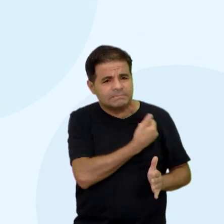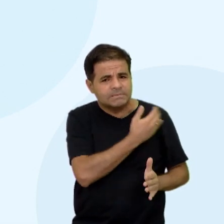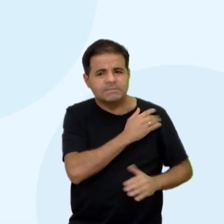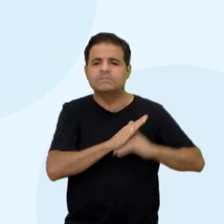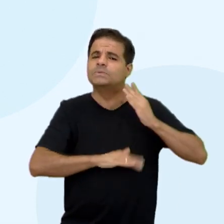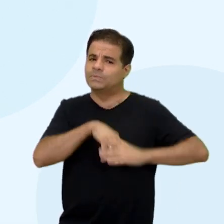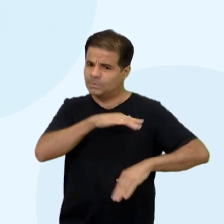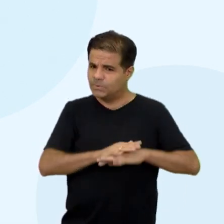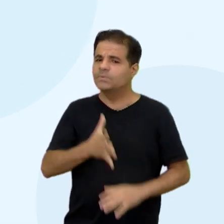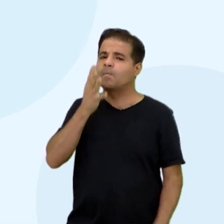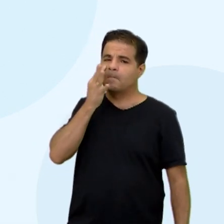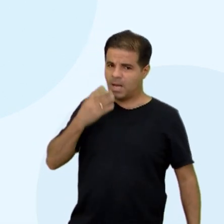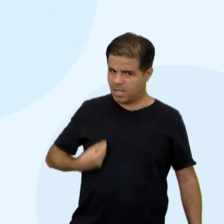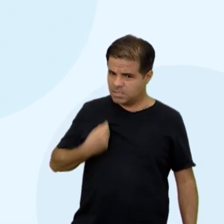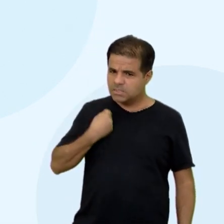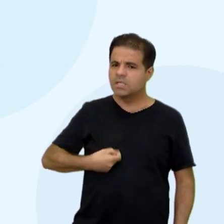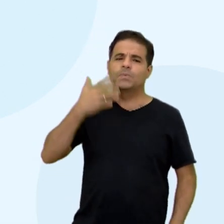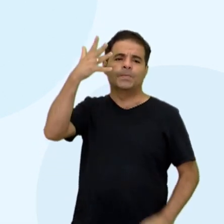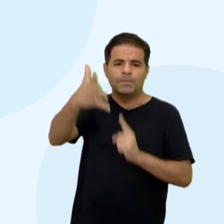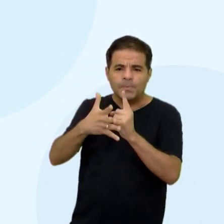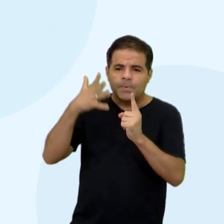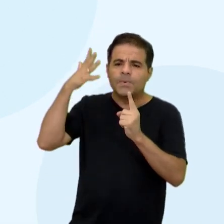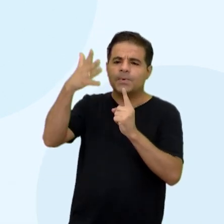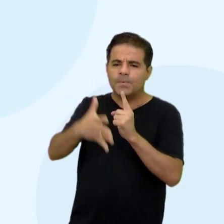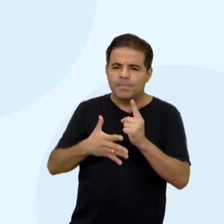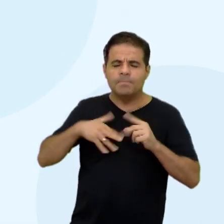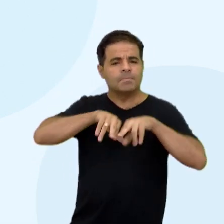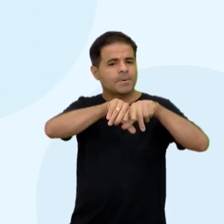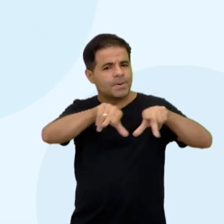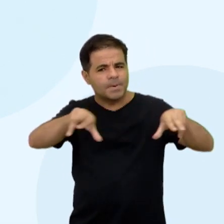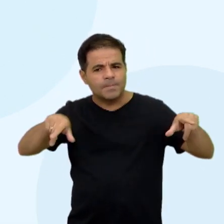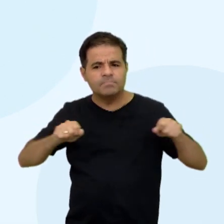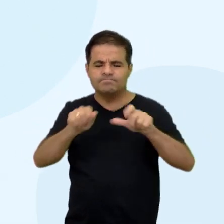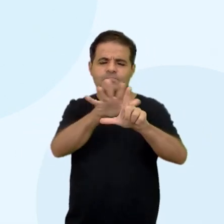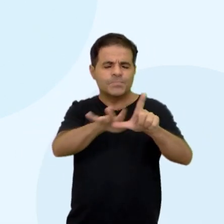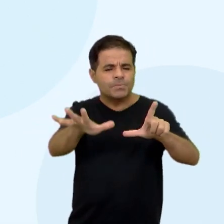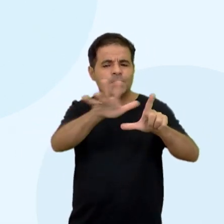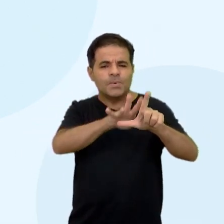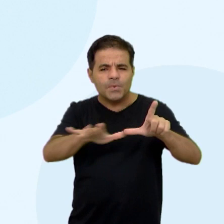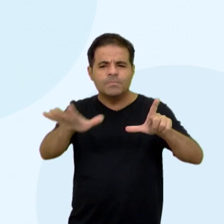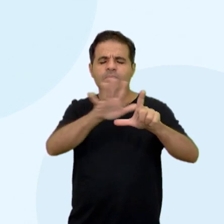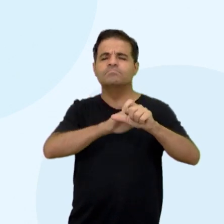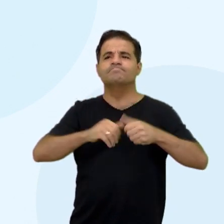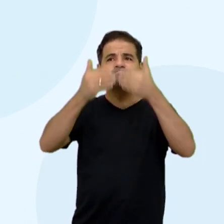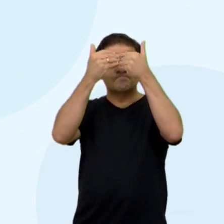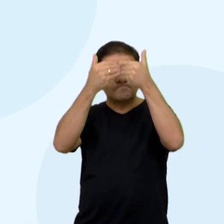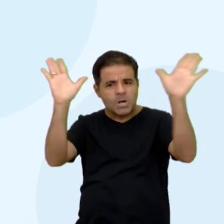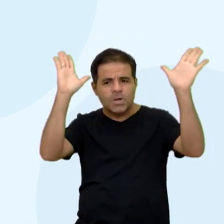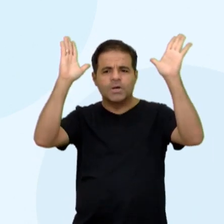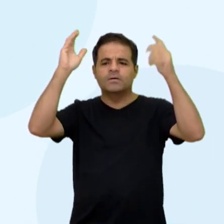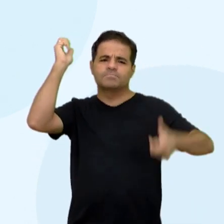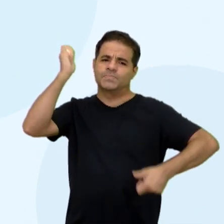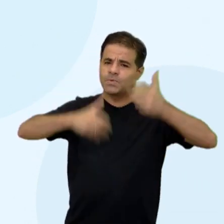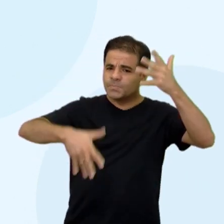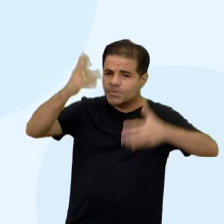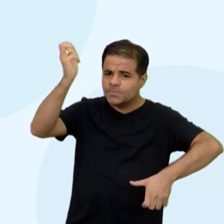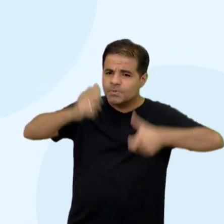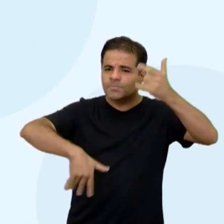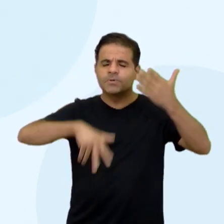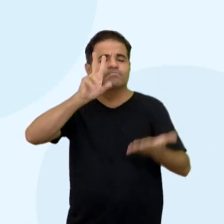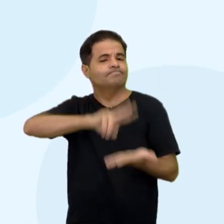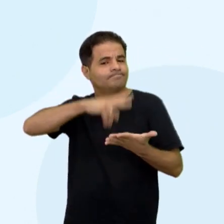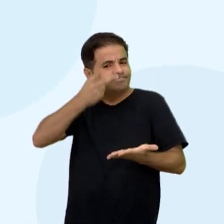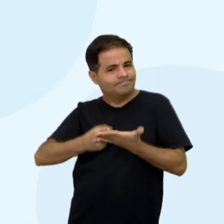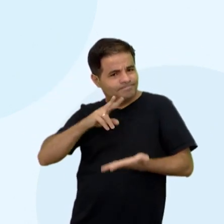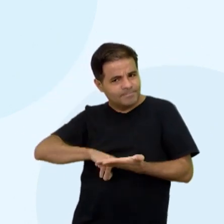ideologias presentes nos discursos veiculados nas diferentes mídias, ampliando possibilidade de explicação, interpretação e intervenção